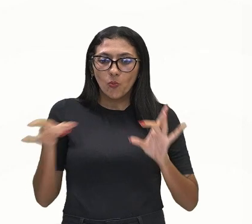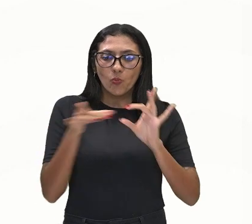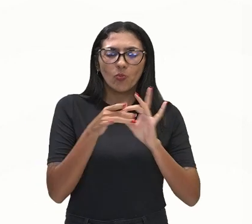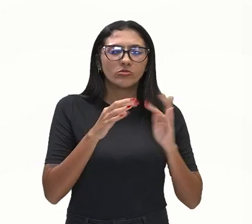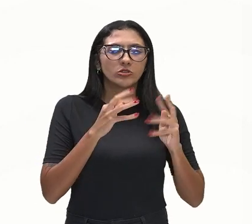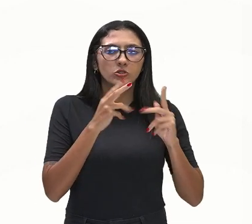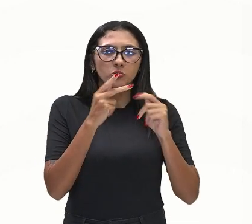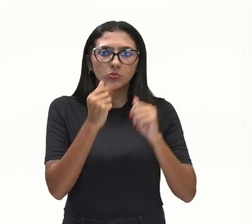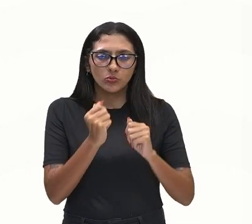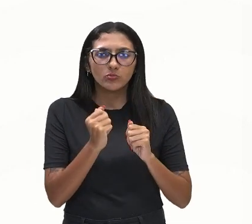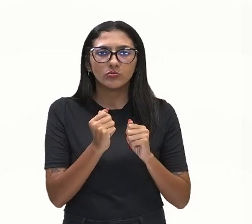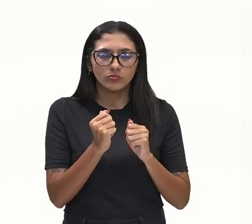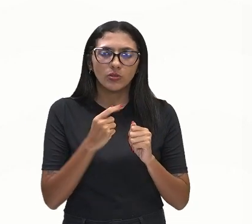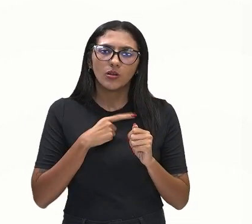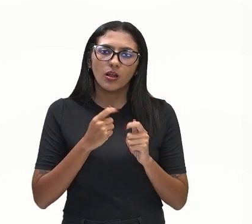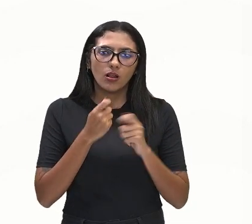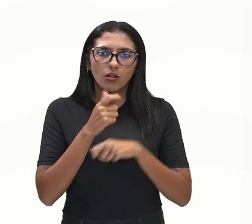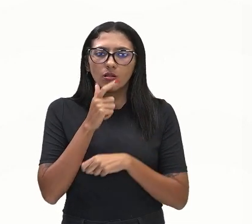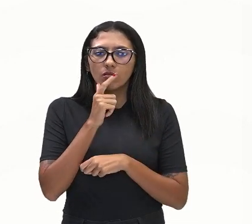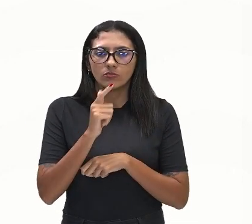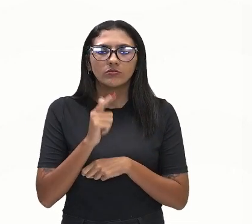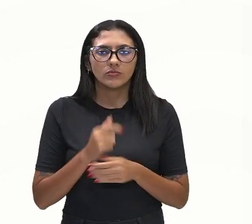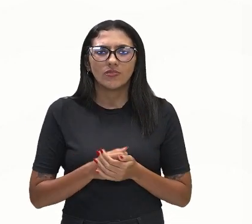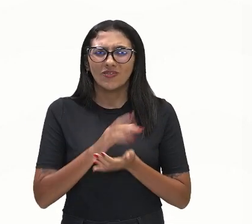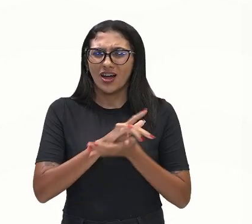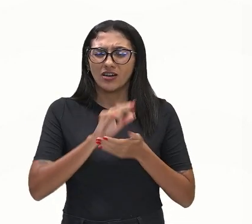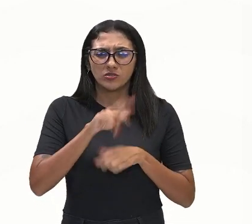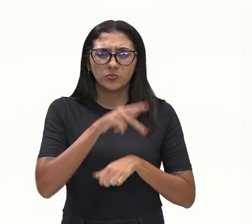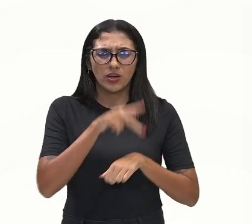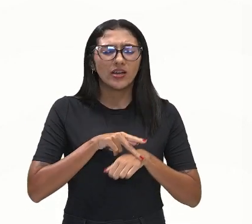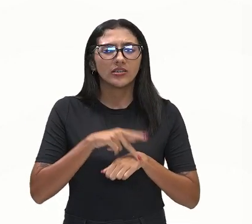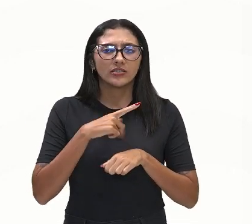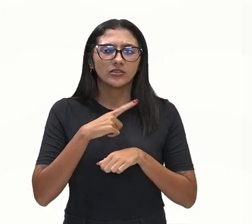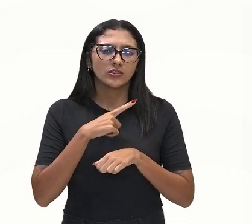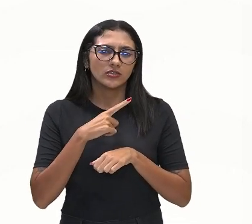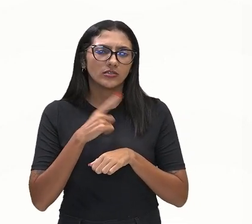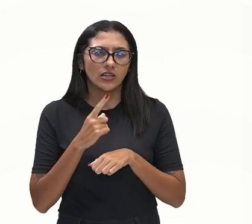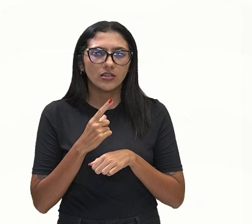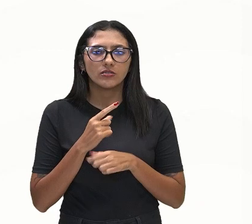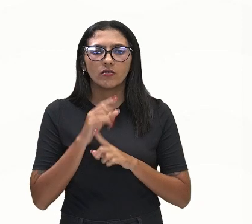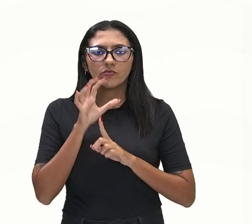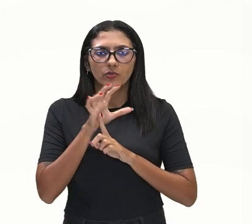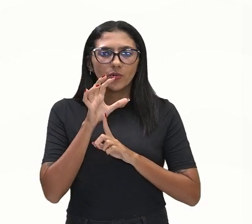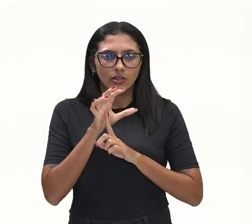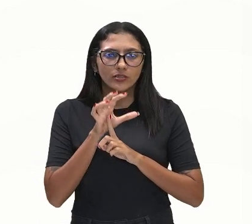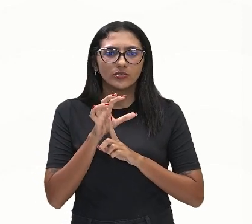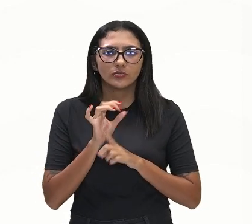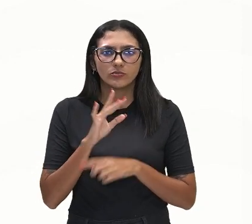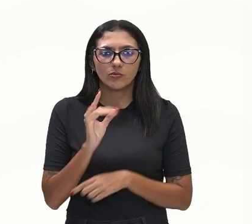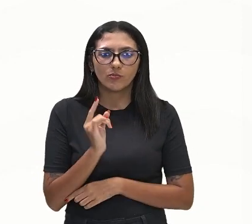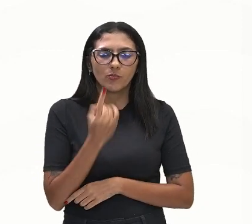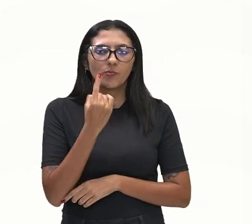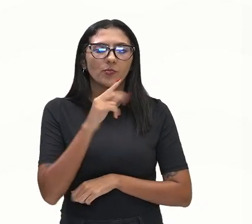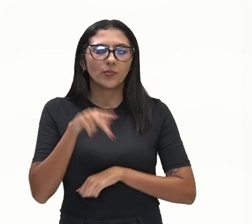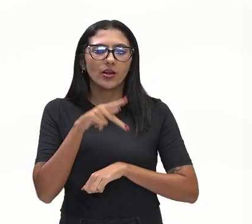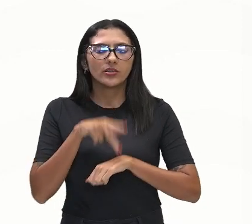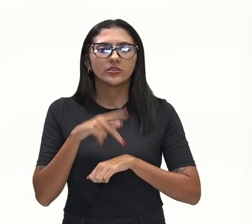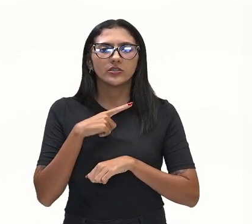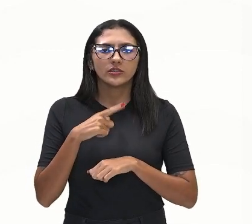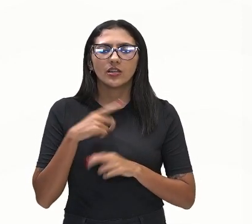fazem parte desse processo de produção, na qual um único país é que ele vai acabar montando esse